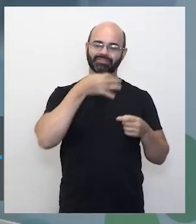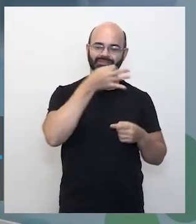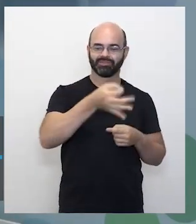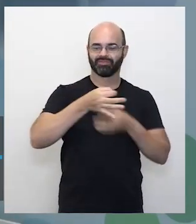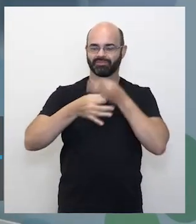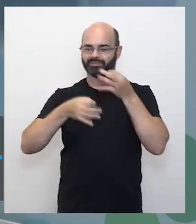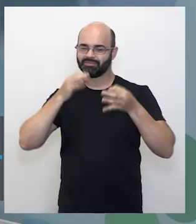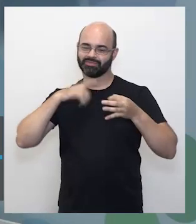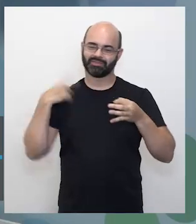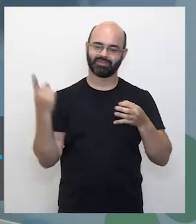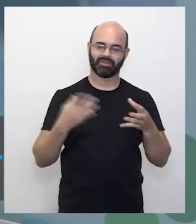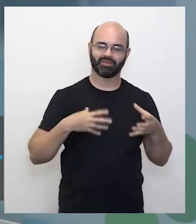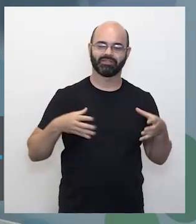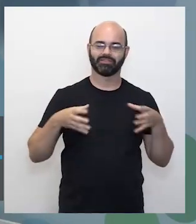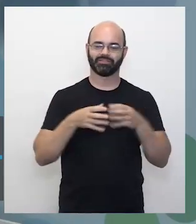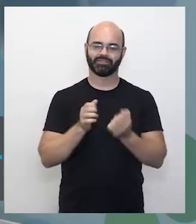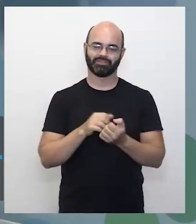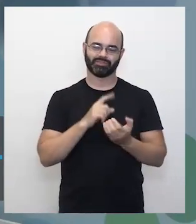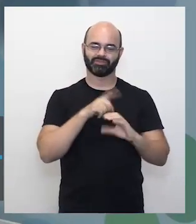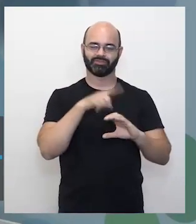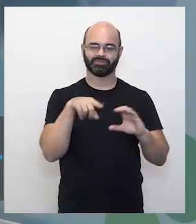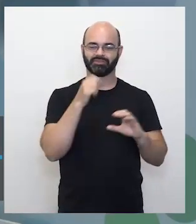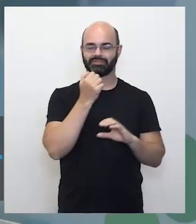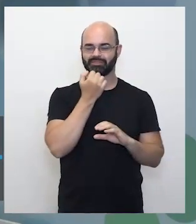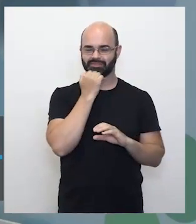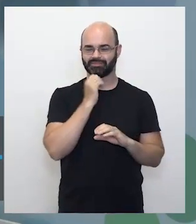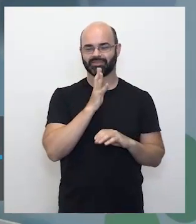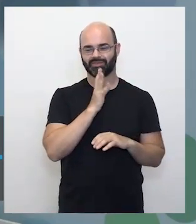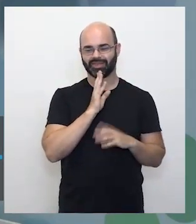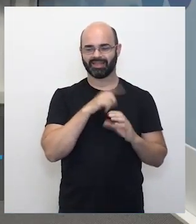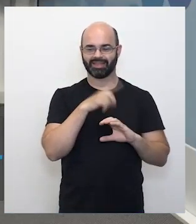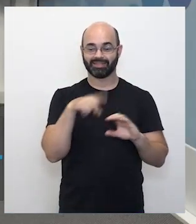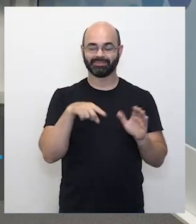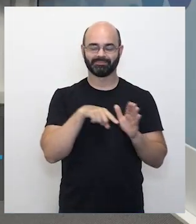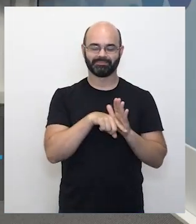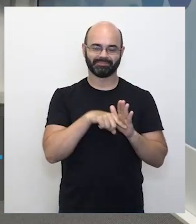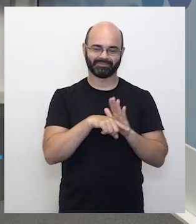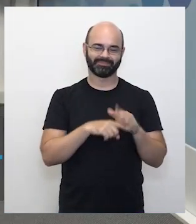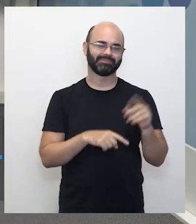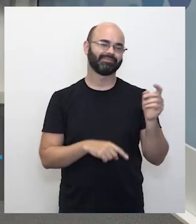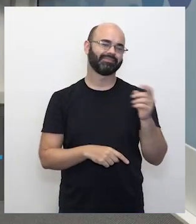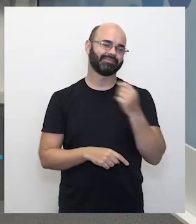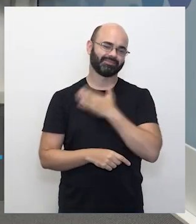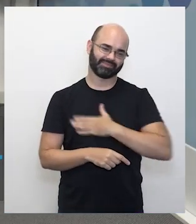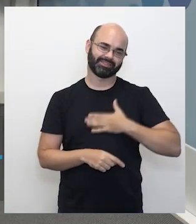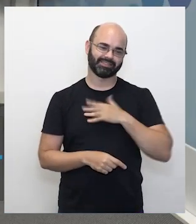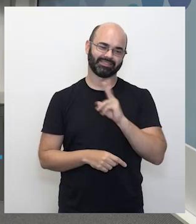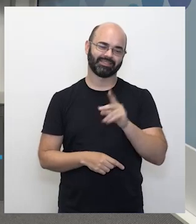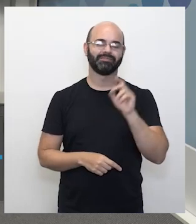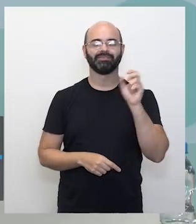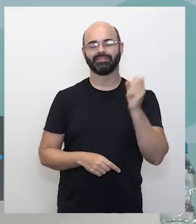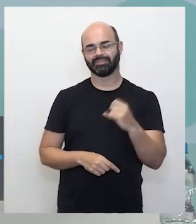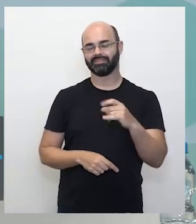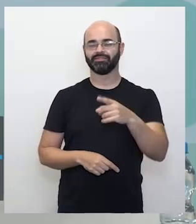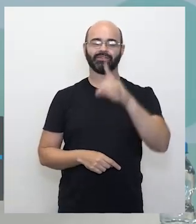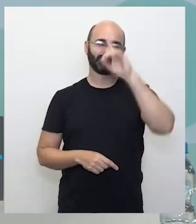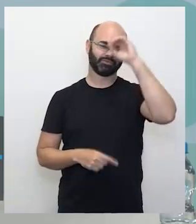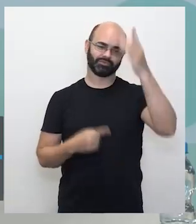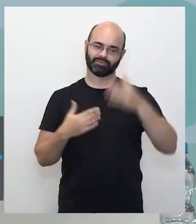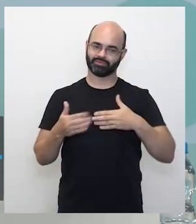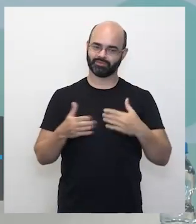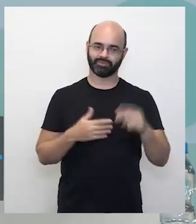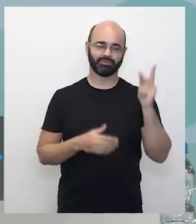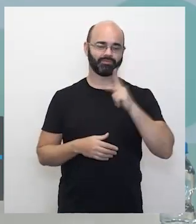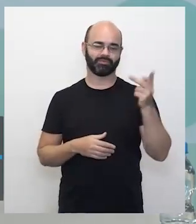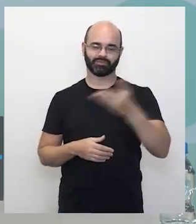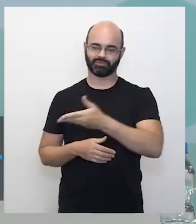comum e do conhecimento científico. É sempre um prazer, não é, Fabi? Exatamente. É aquilo. Qualquer dúvida, né? Tem seus professores aí